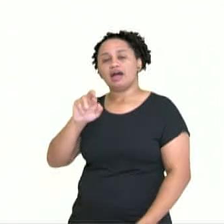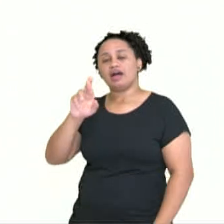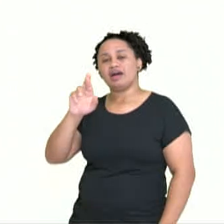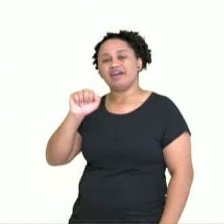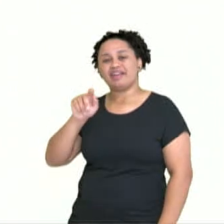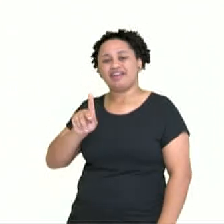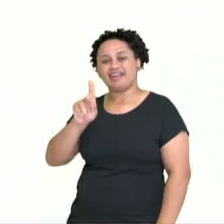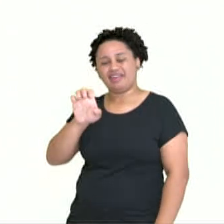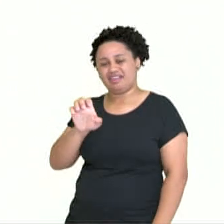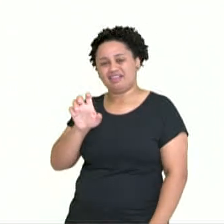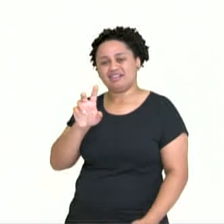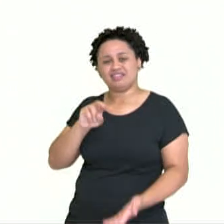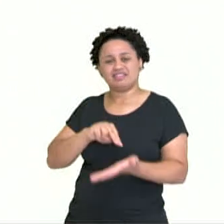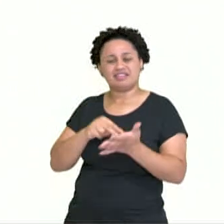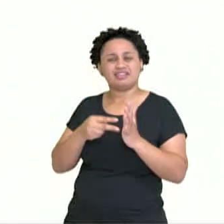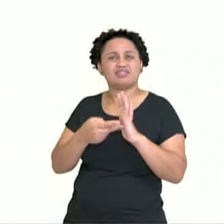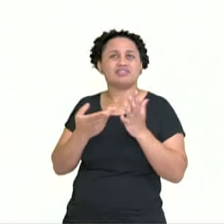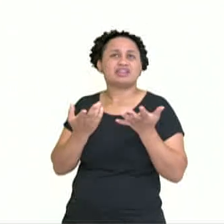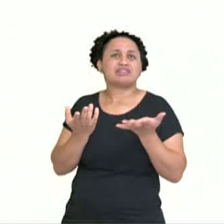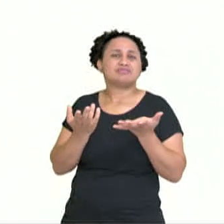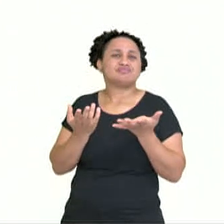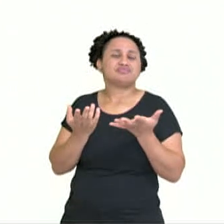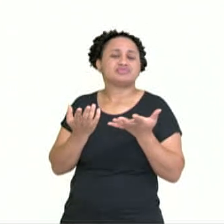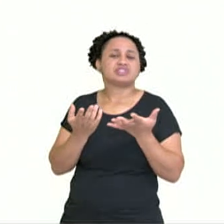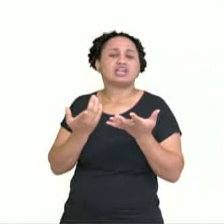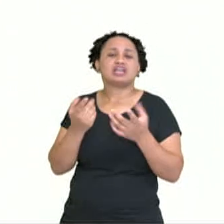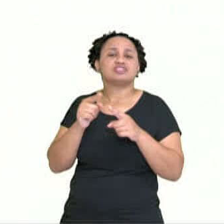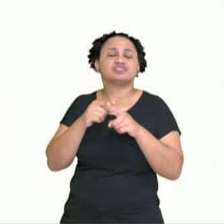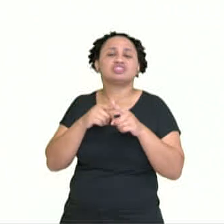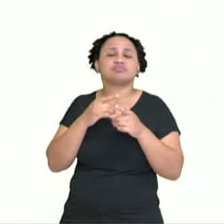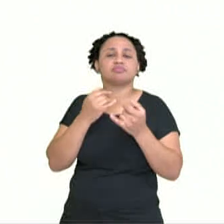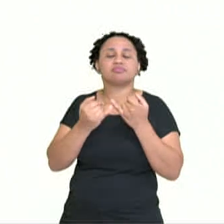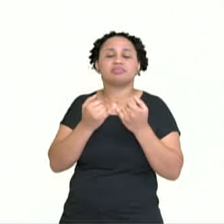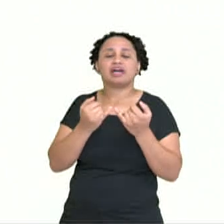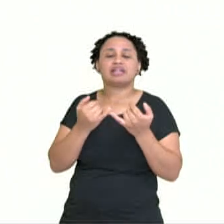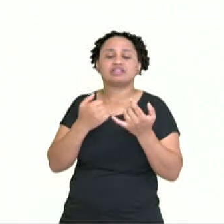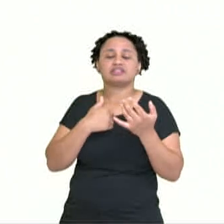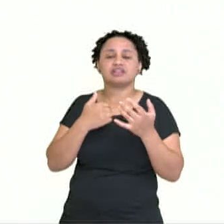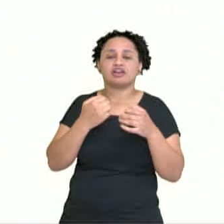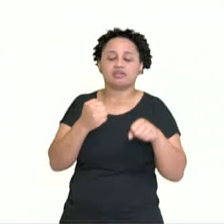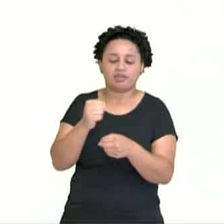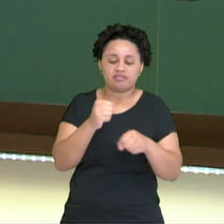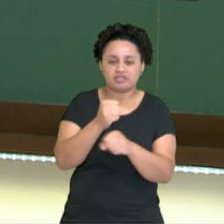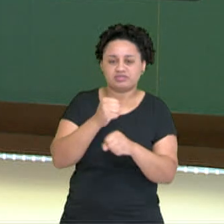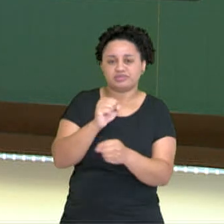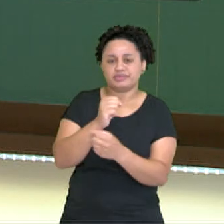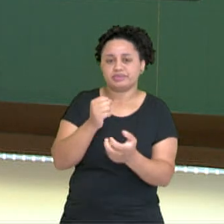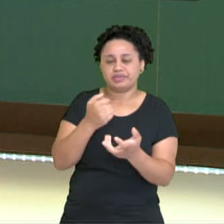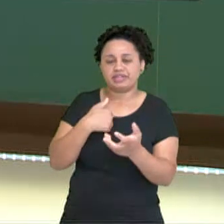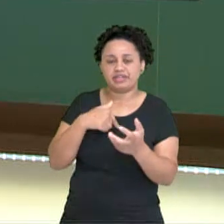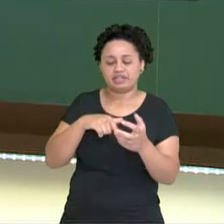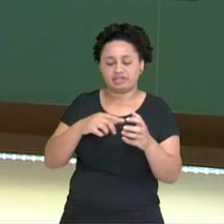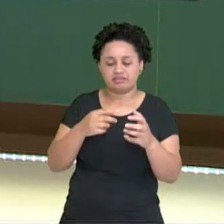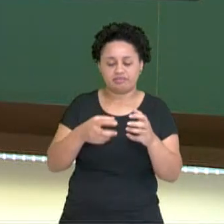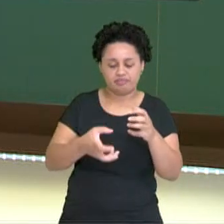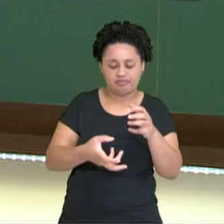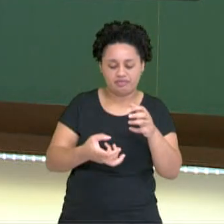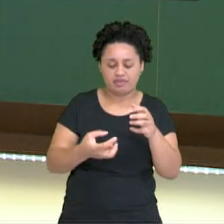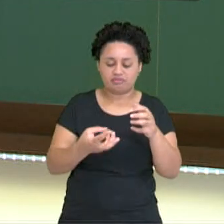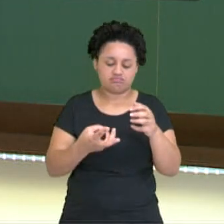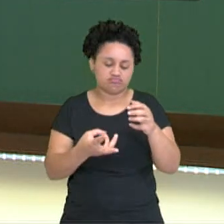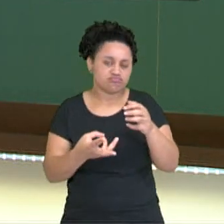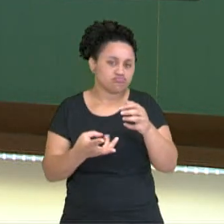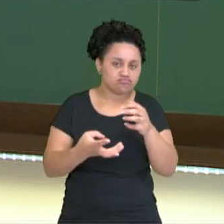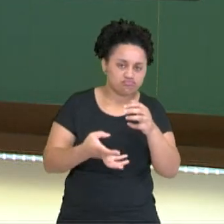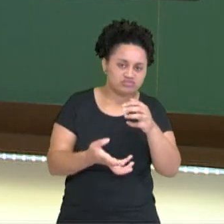ancinho. Como é que eu vou dizer? É aquele, tipo uma vassoura que tem 3 dentes, assim, que é utilizado, 3 ou 4 dentes, não sei, que